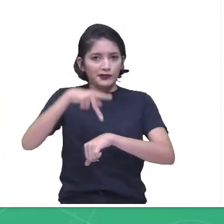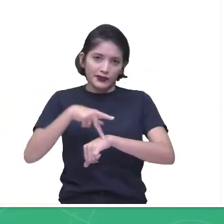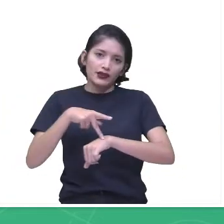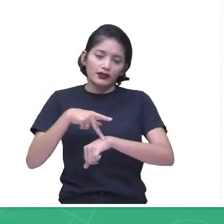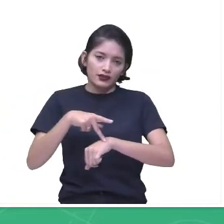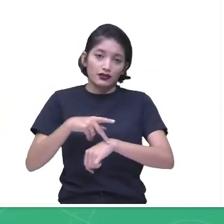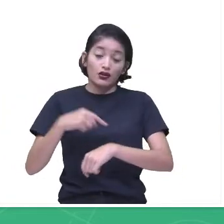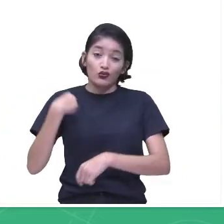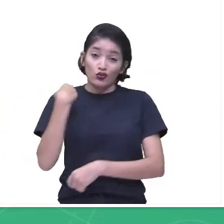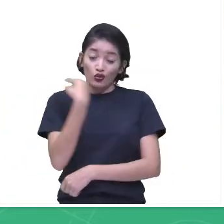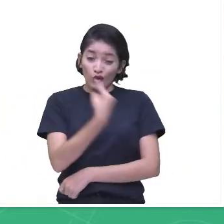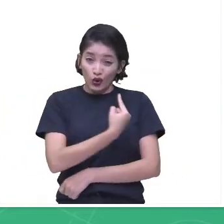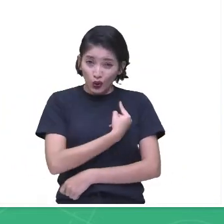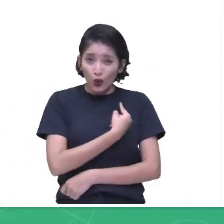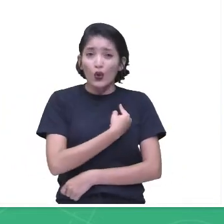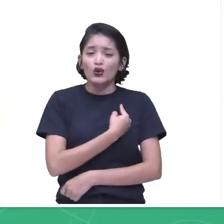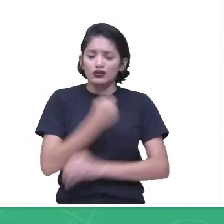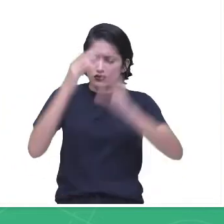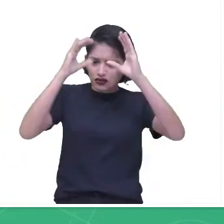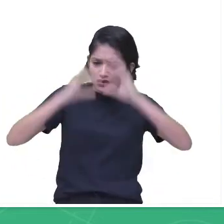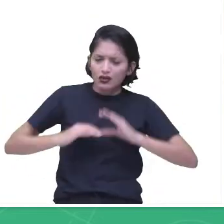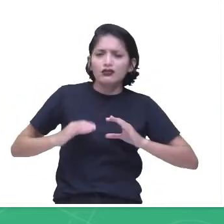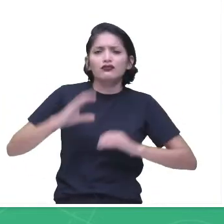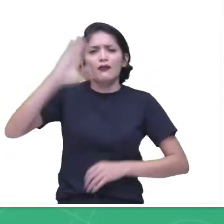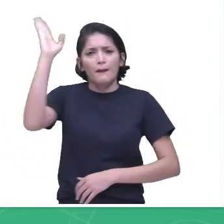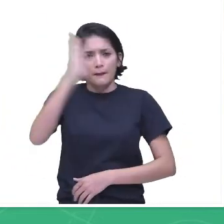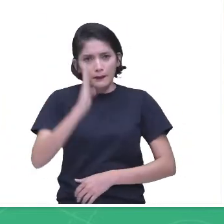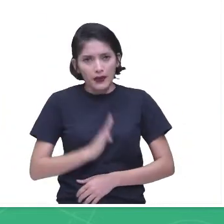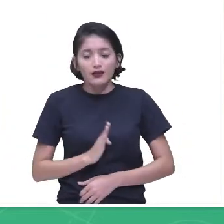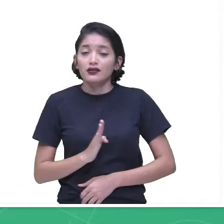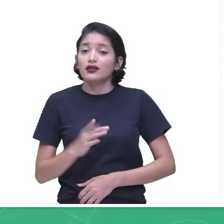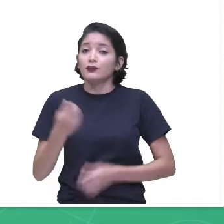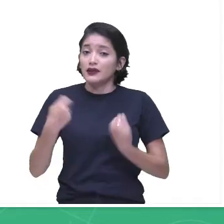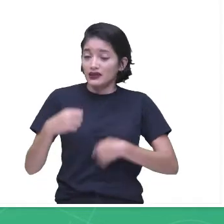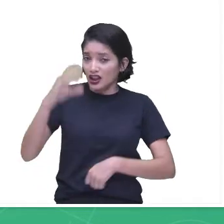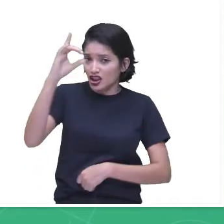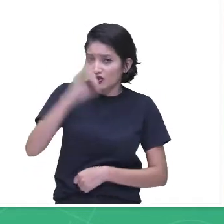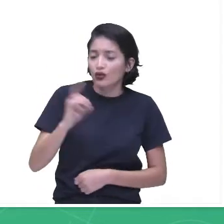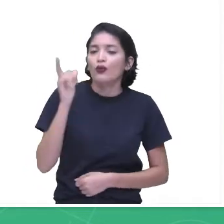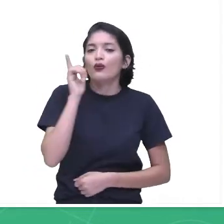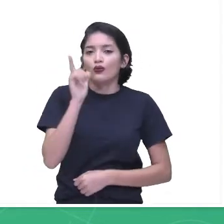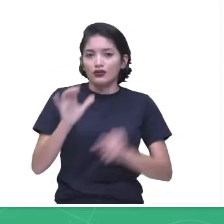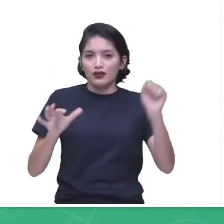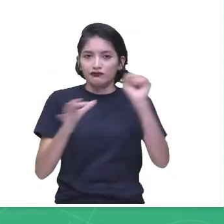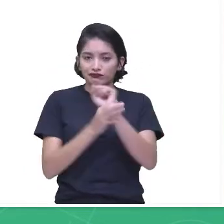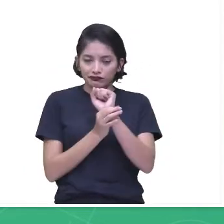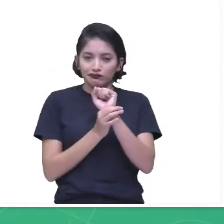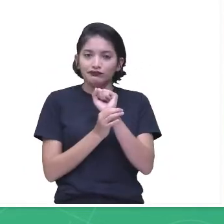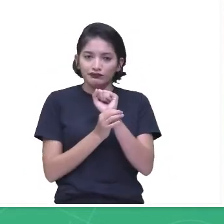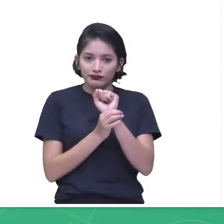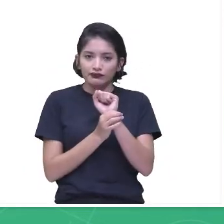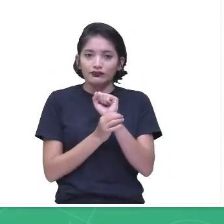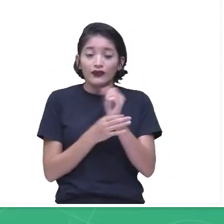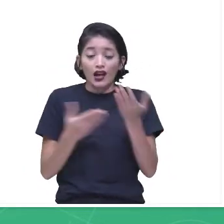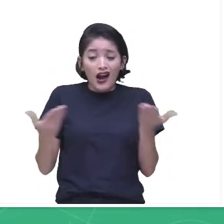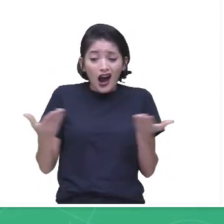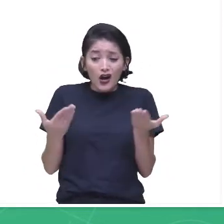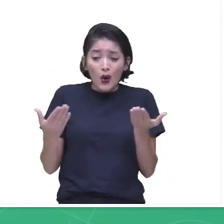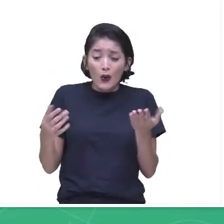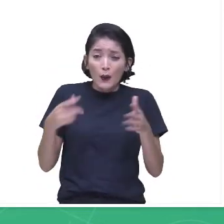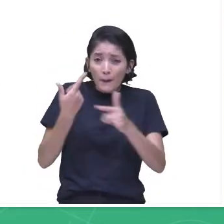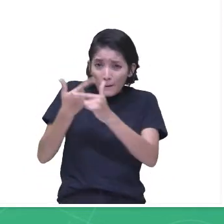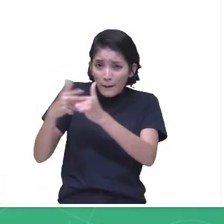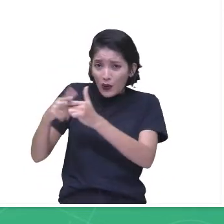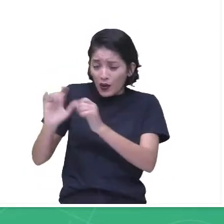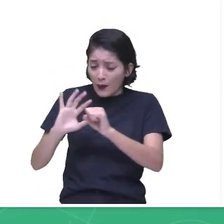somos cidadãos brasileiros e nós temos que ter esses direitos garantidos. Por exemplo, agora nós estamos vivendo o problema da pandemia, né?